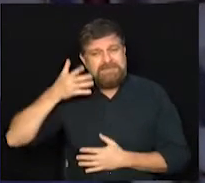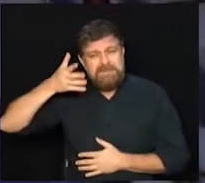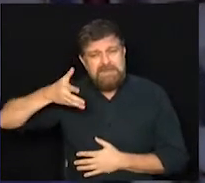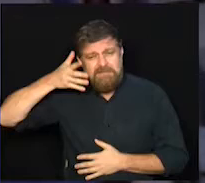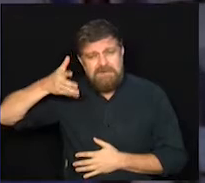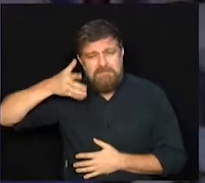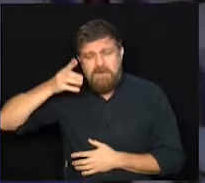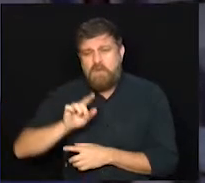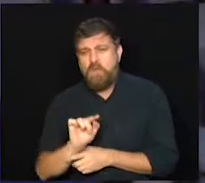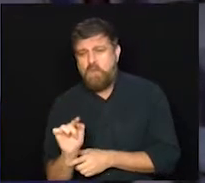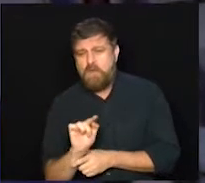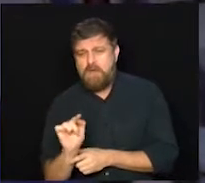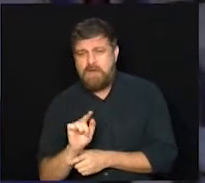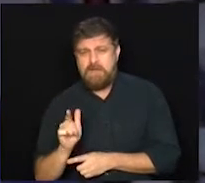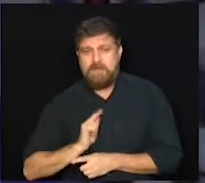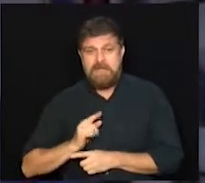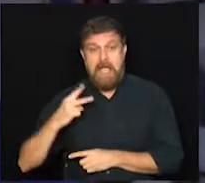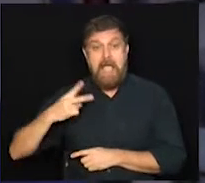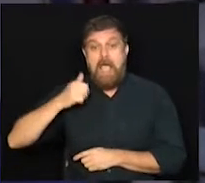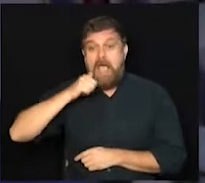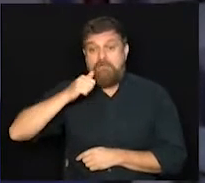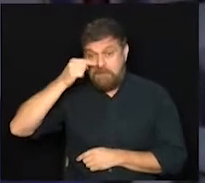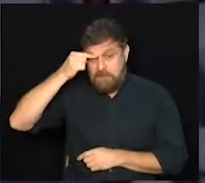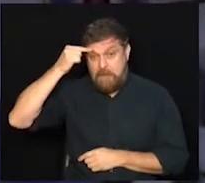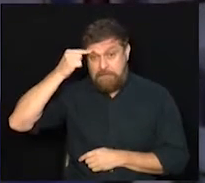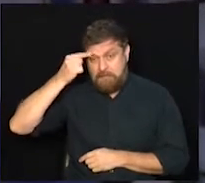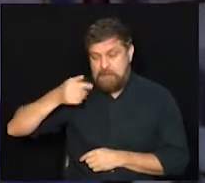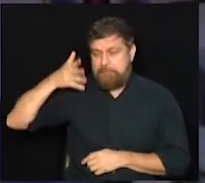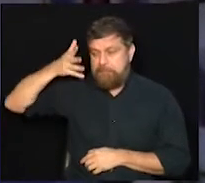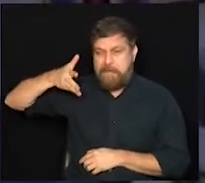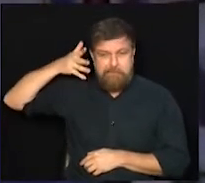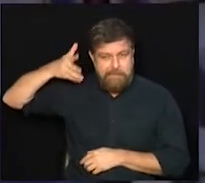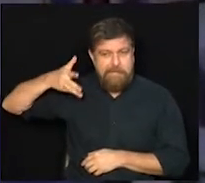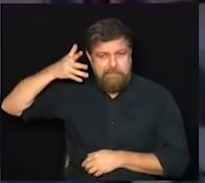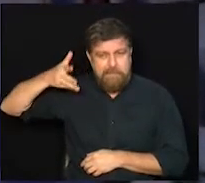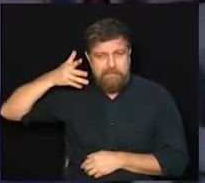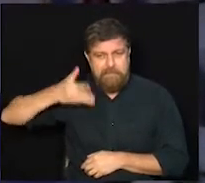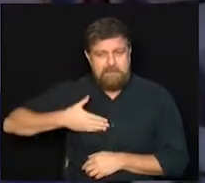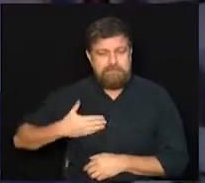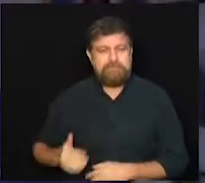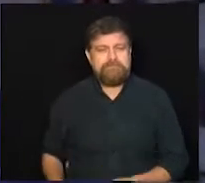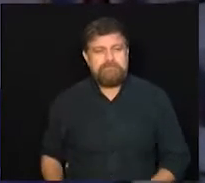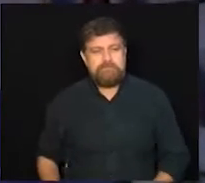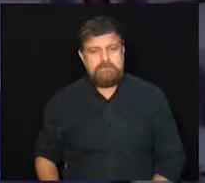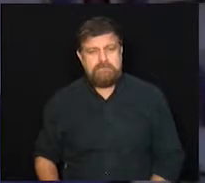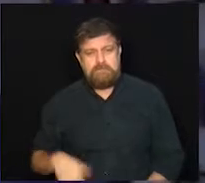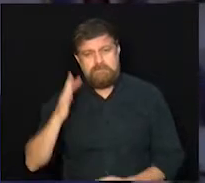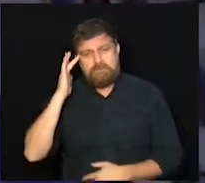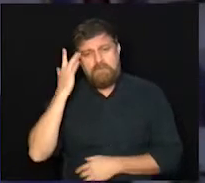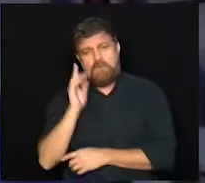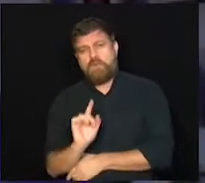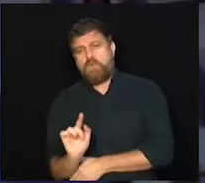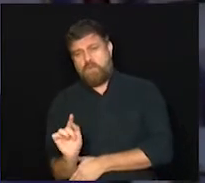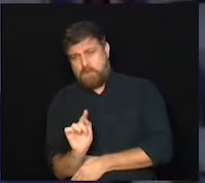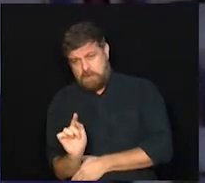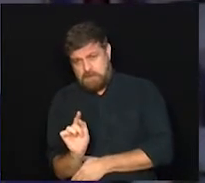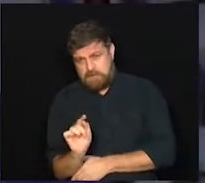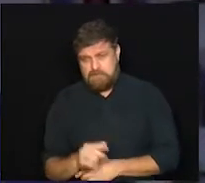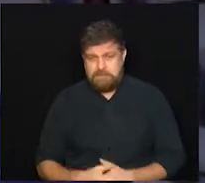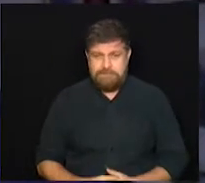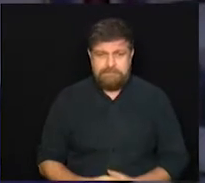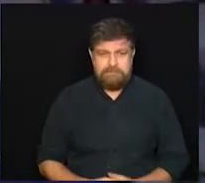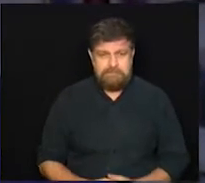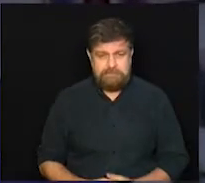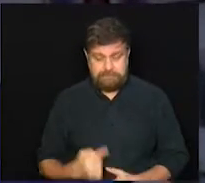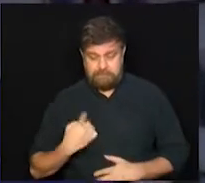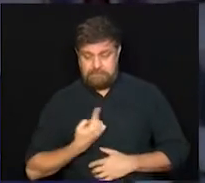um pouco do que a vereadora Paola falou na introdução dela. Né? Eu acho que